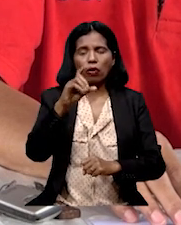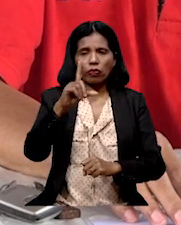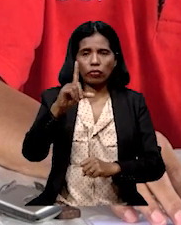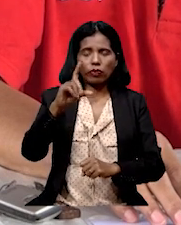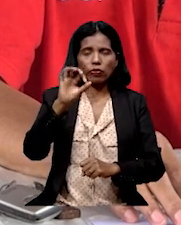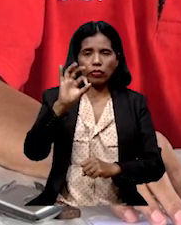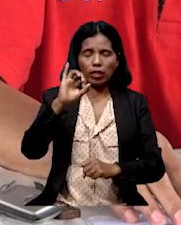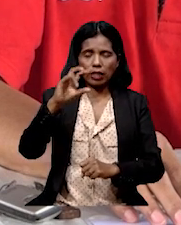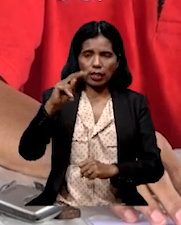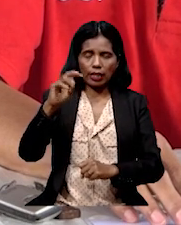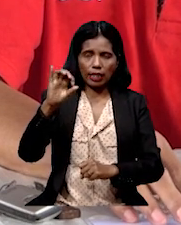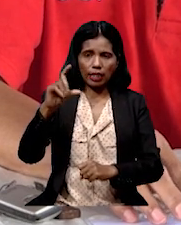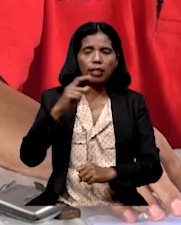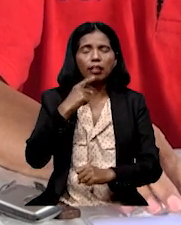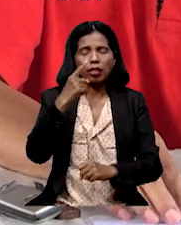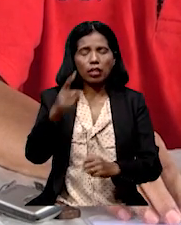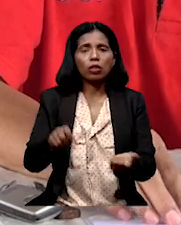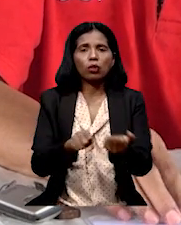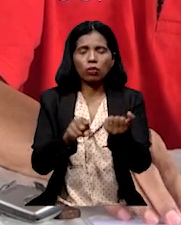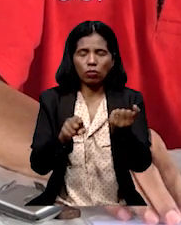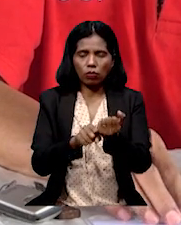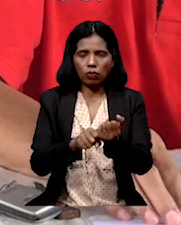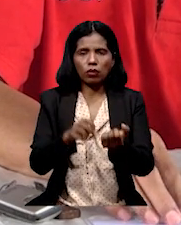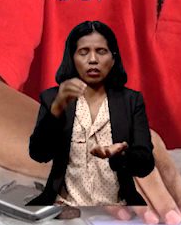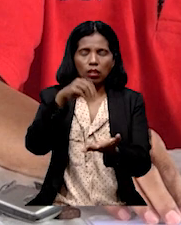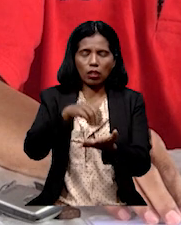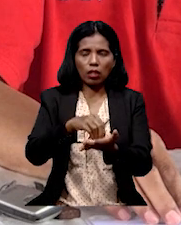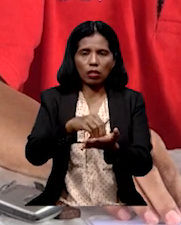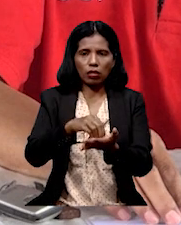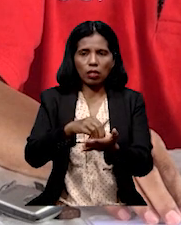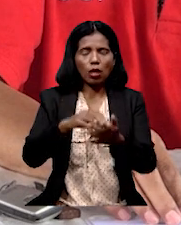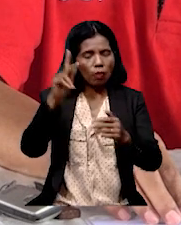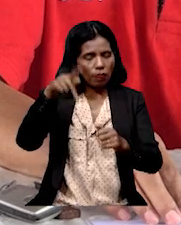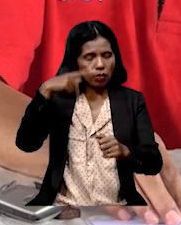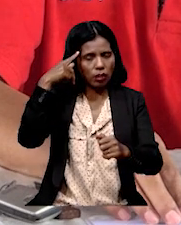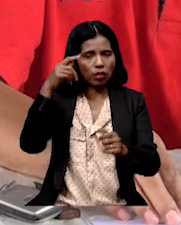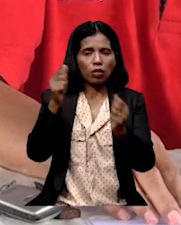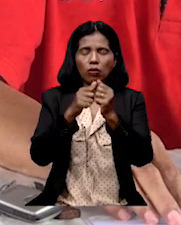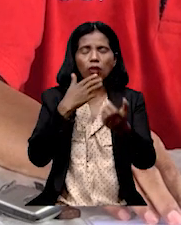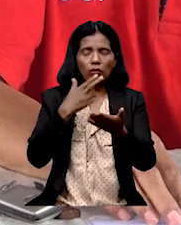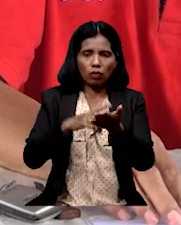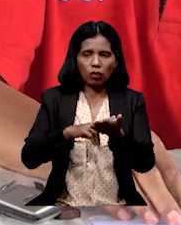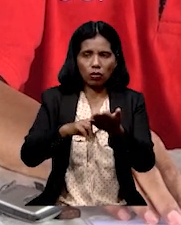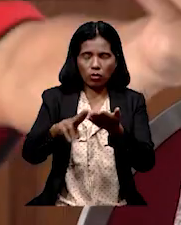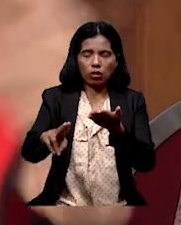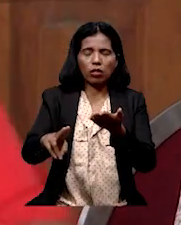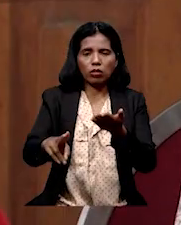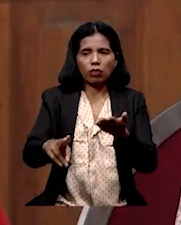decisão diretiva Partido Fretilin yang hodi hatur etika politika ida honesto nos